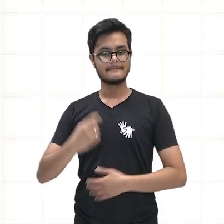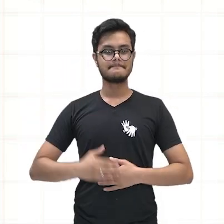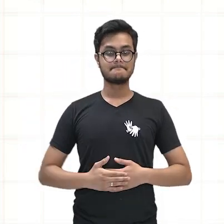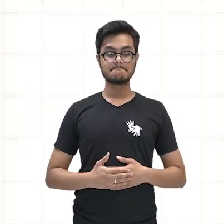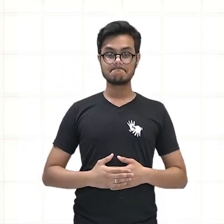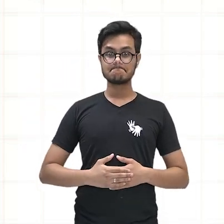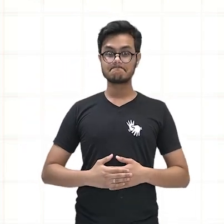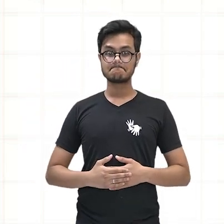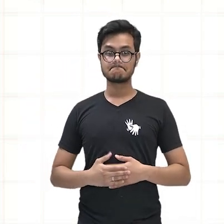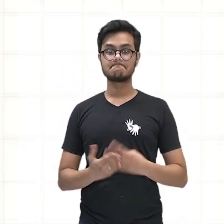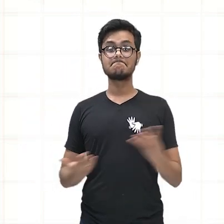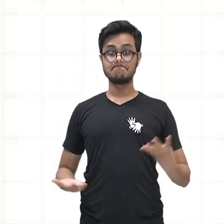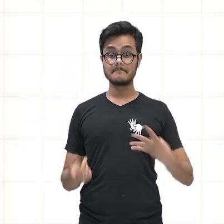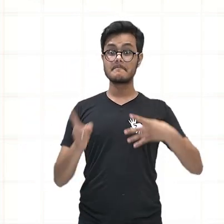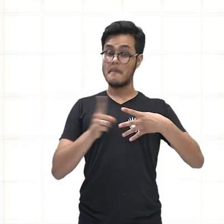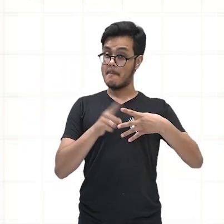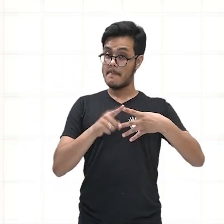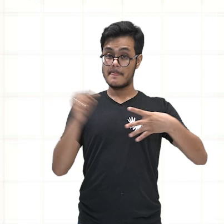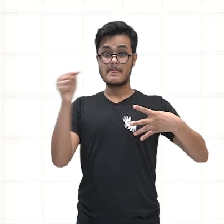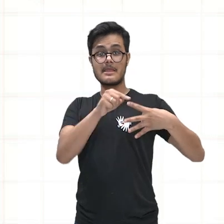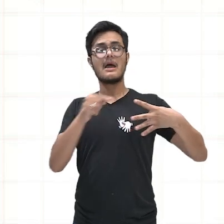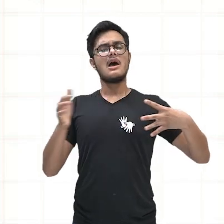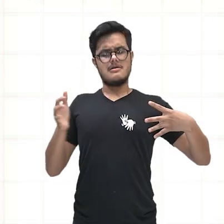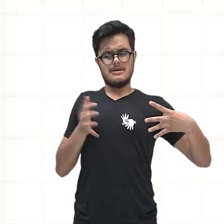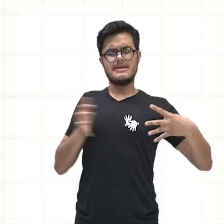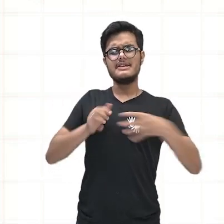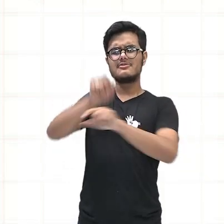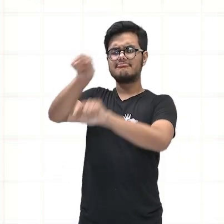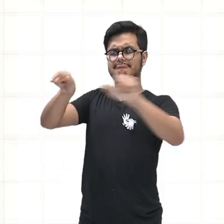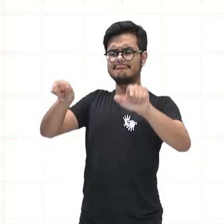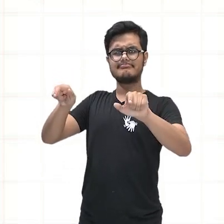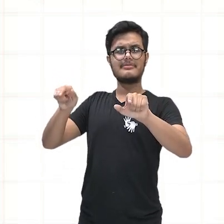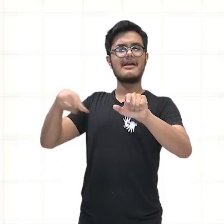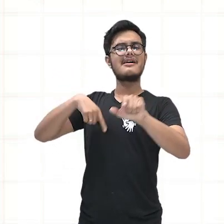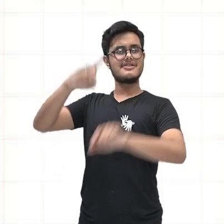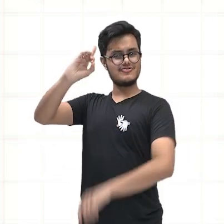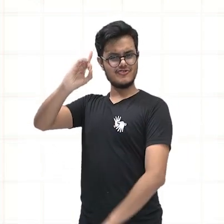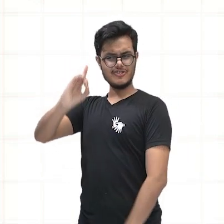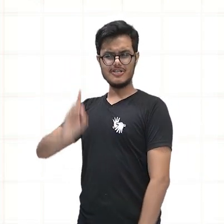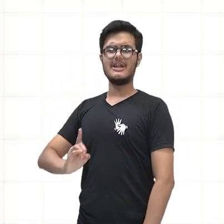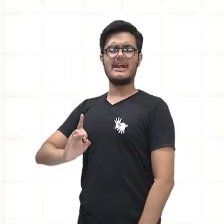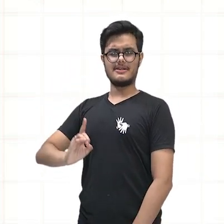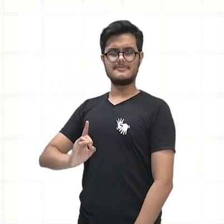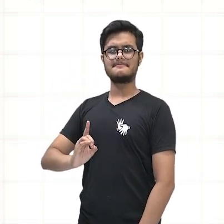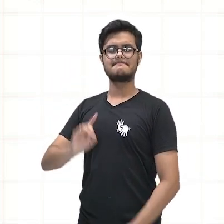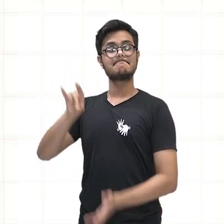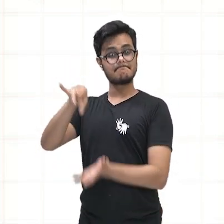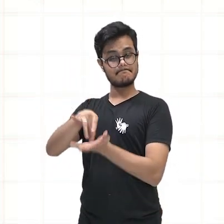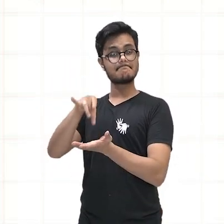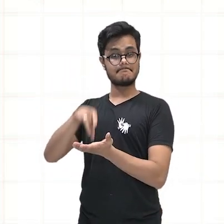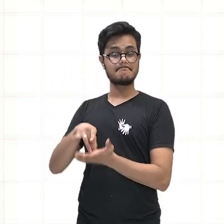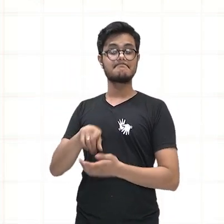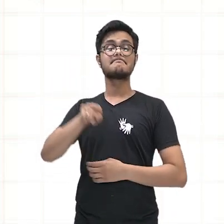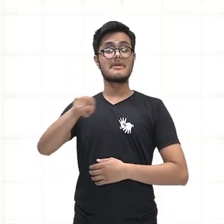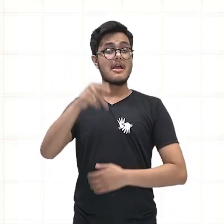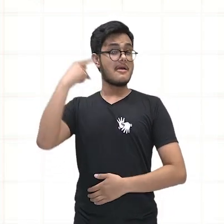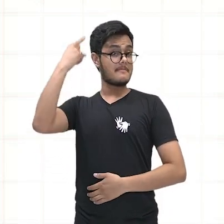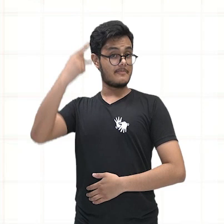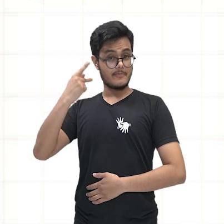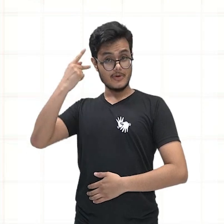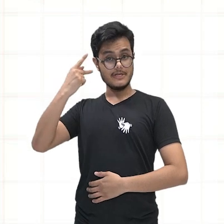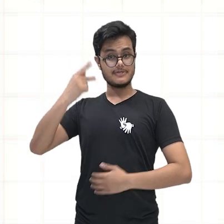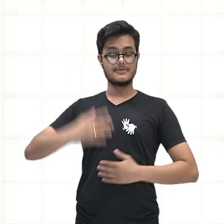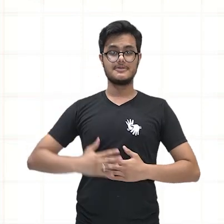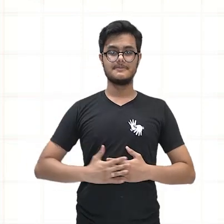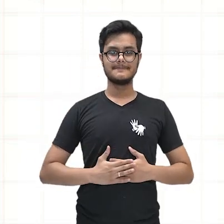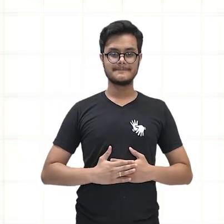patrícios turminha eram os nobres romanos e eles possuíam eram os únicos a possuir direitos